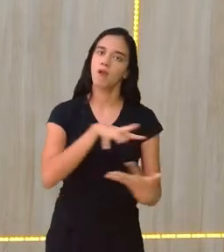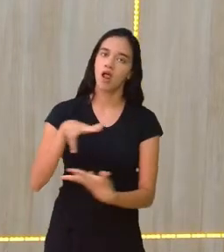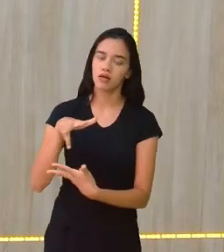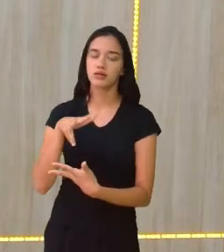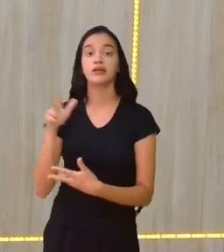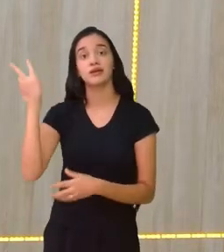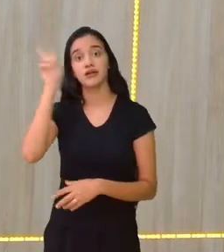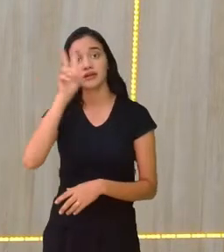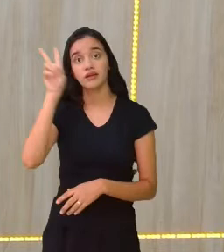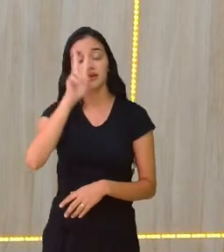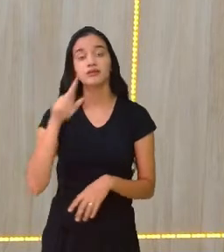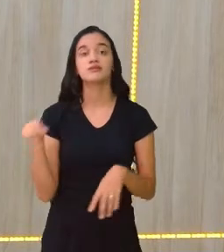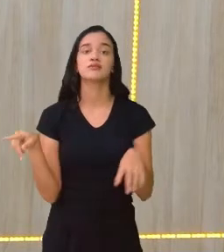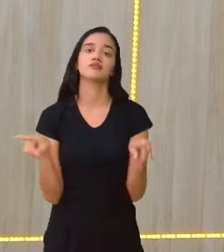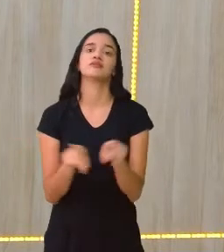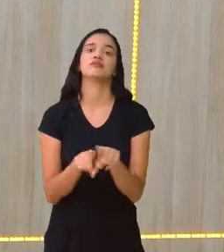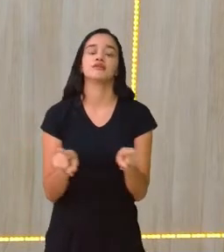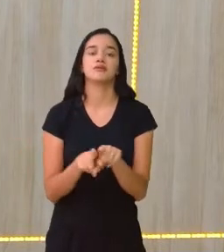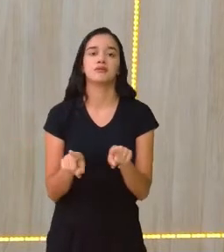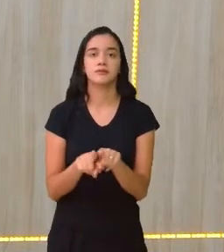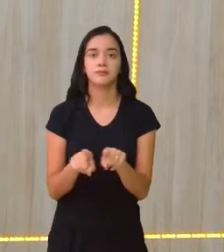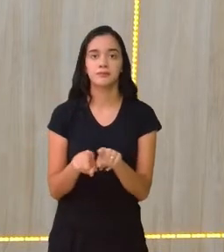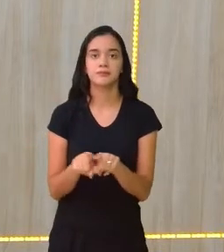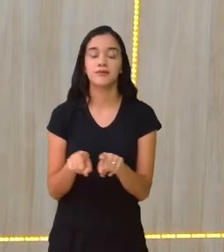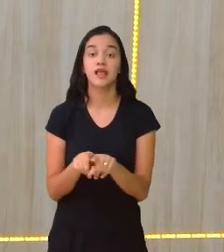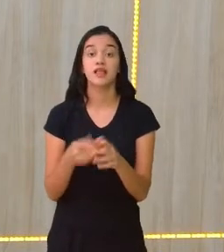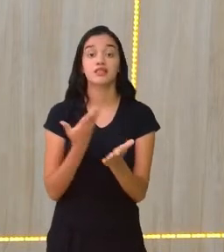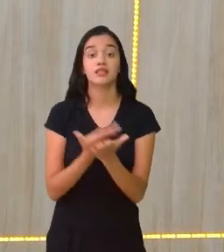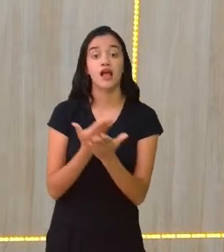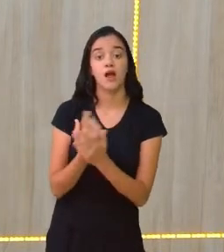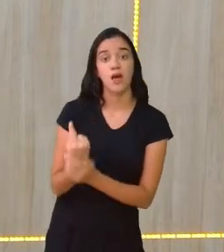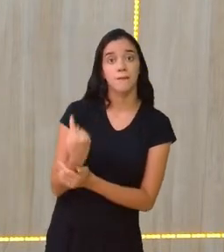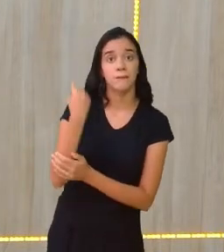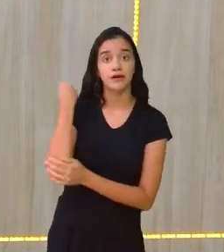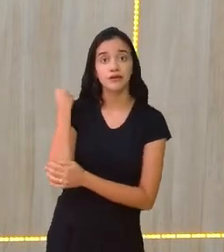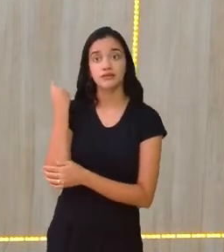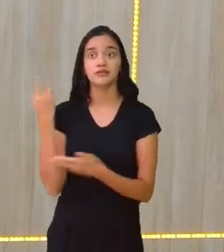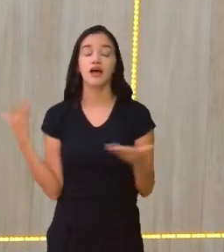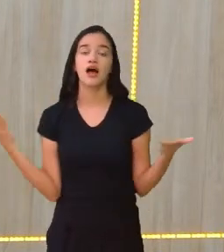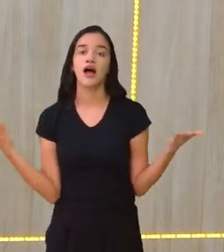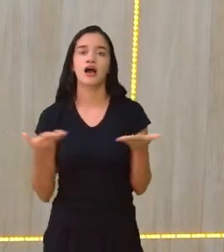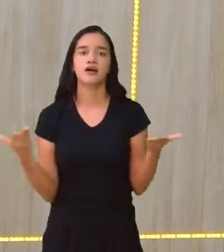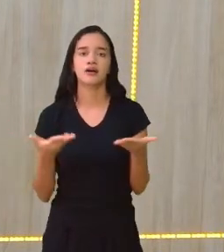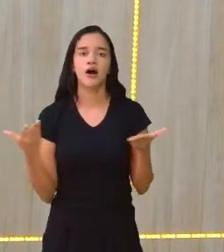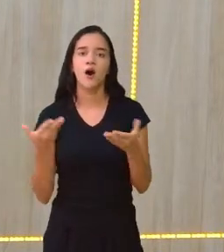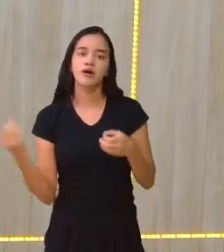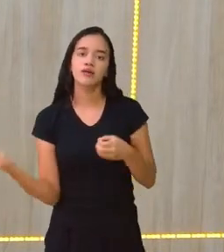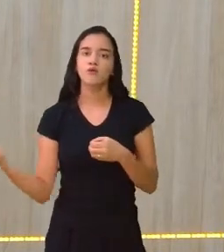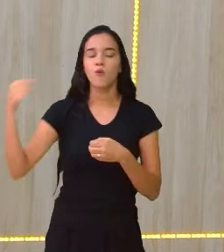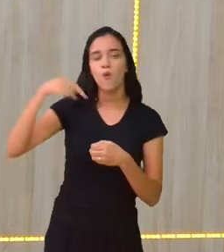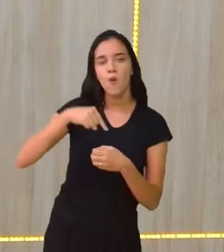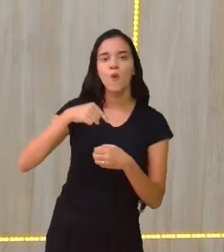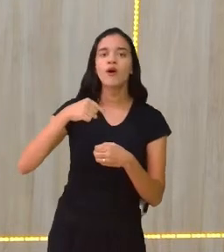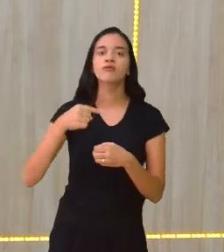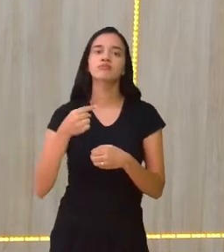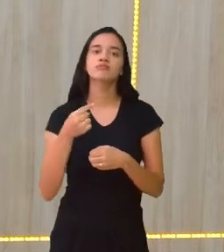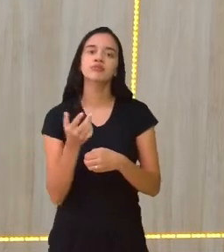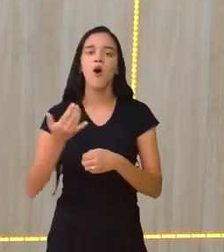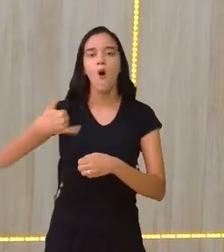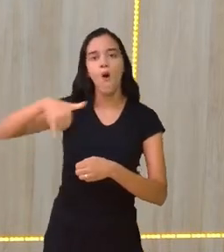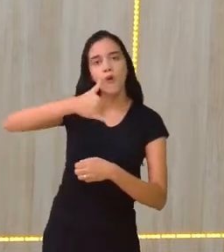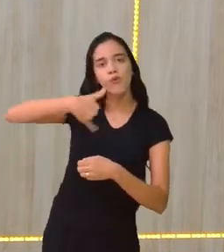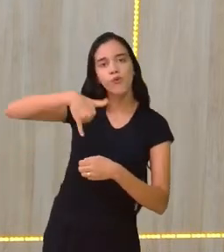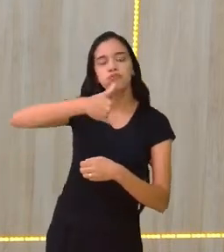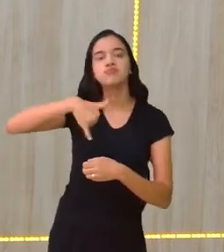né? A gente viu o tráfego marítimo, né, na última aula. Agora estamos retomando aí o derramamento